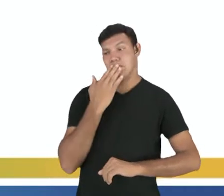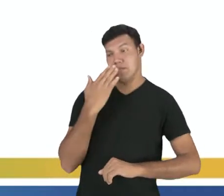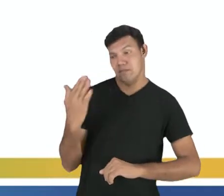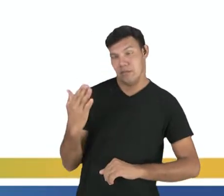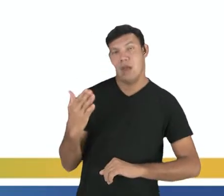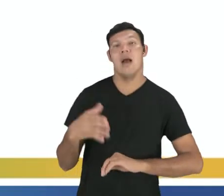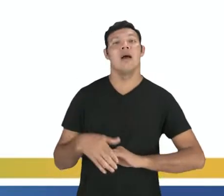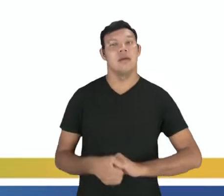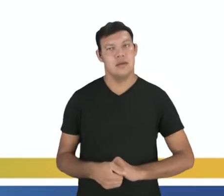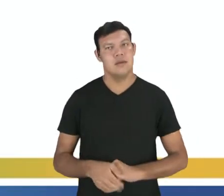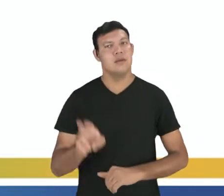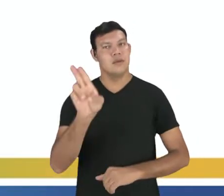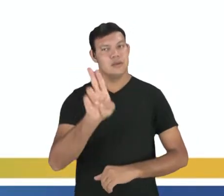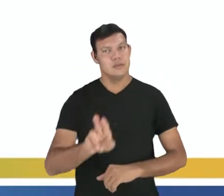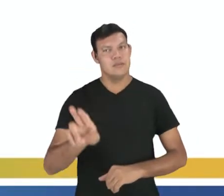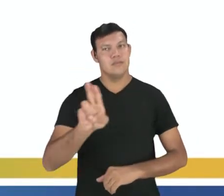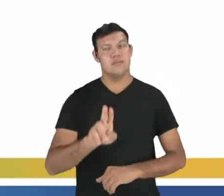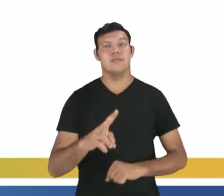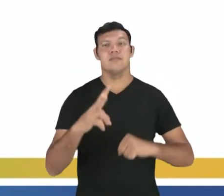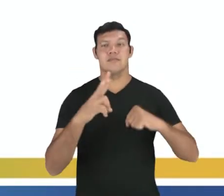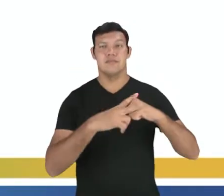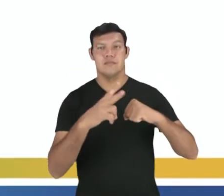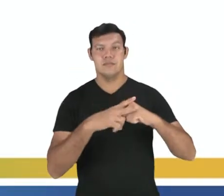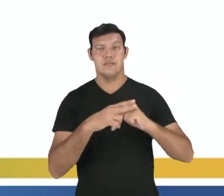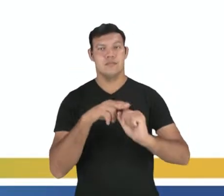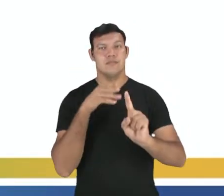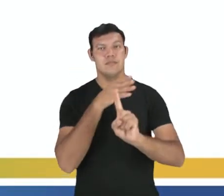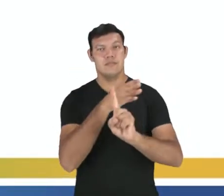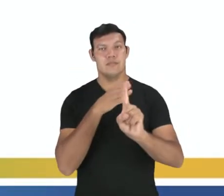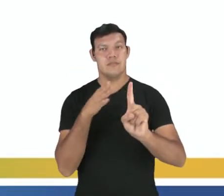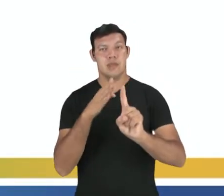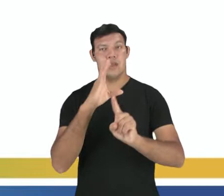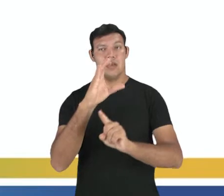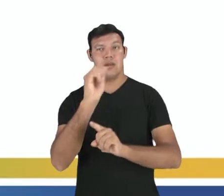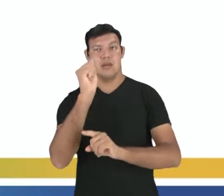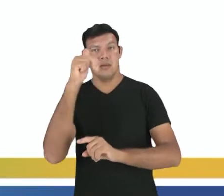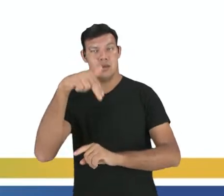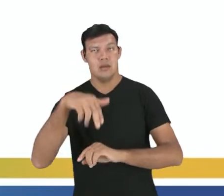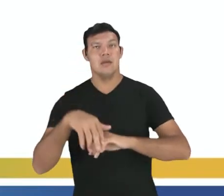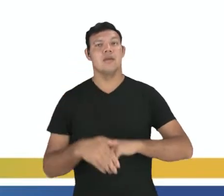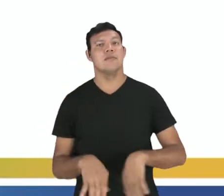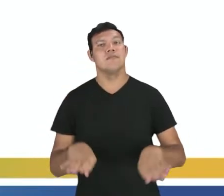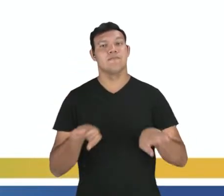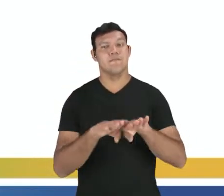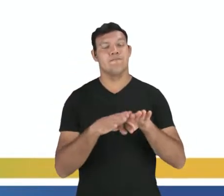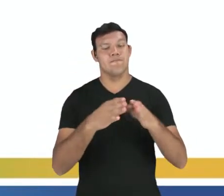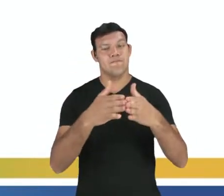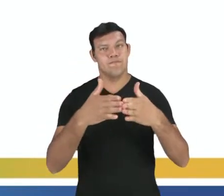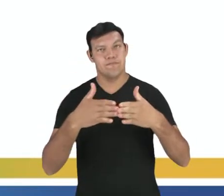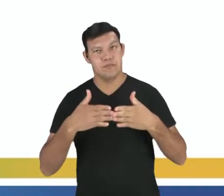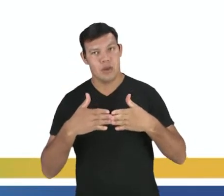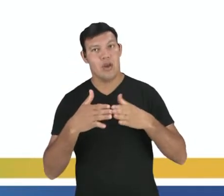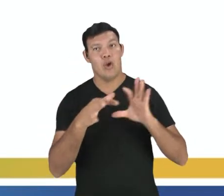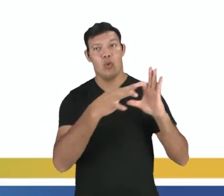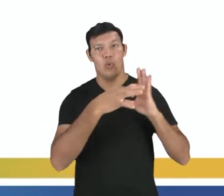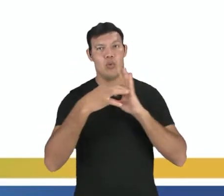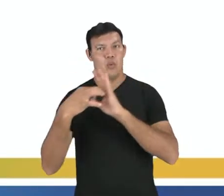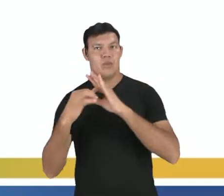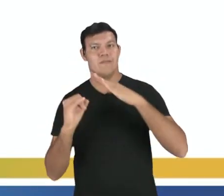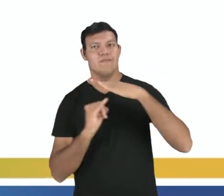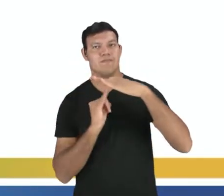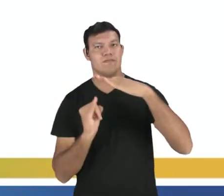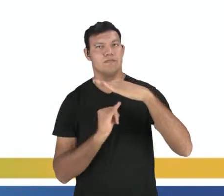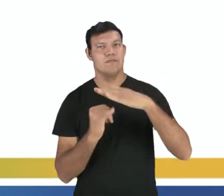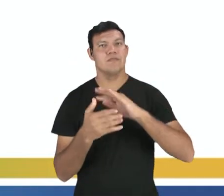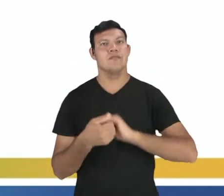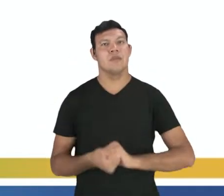algo, também posso utilizar o verbo modal can. E para pedir permissão também, se for um contexto informal, por